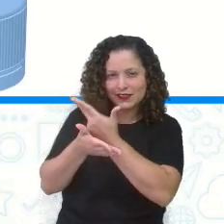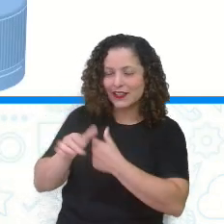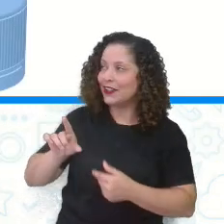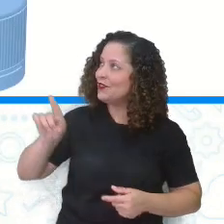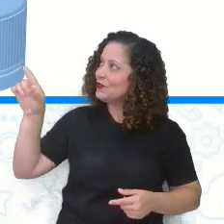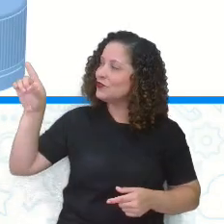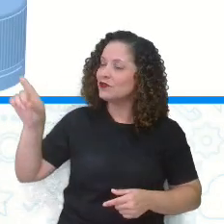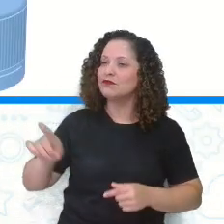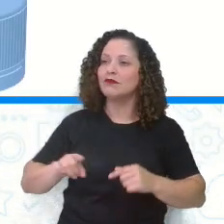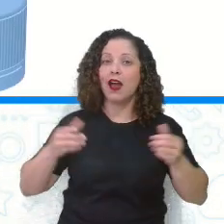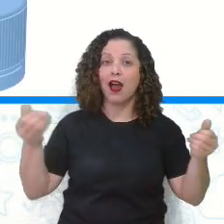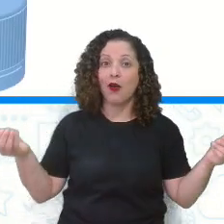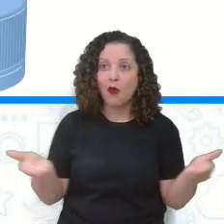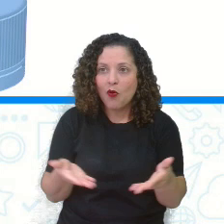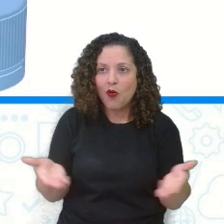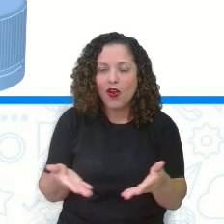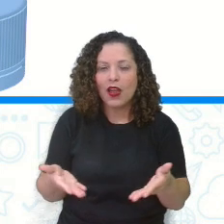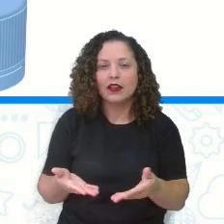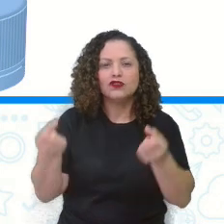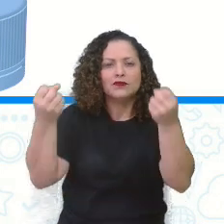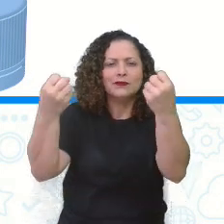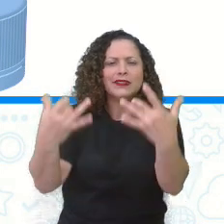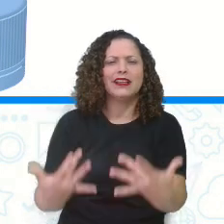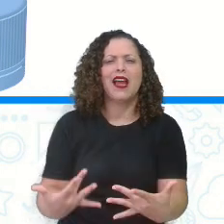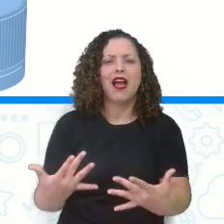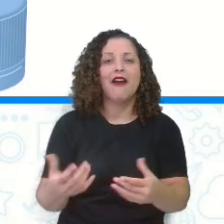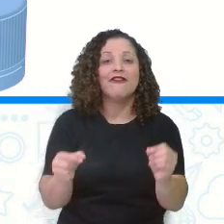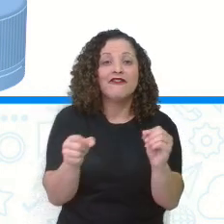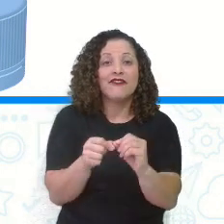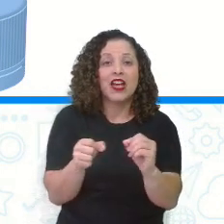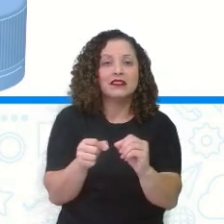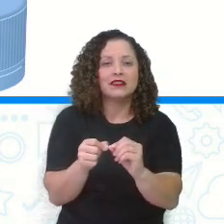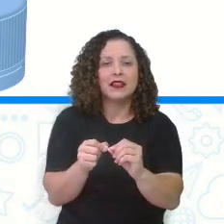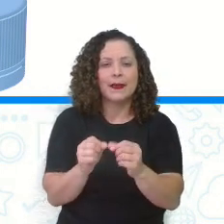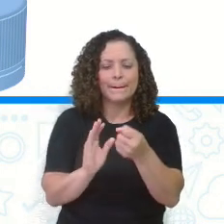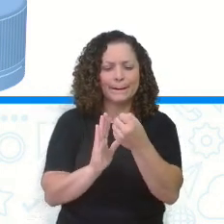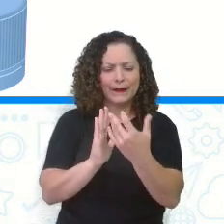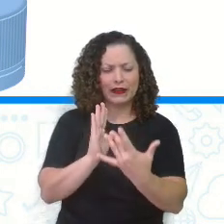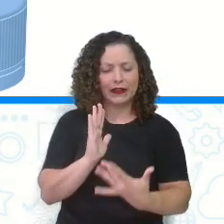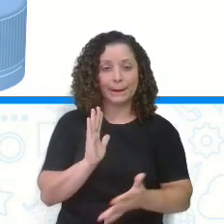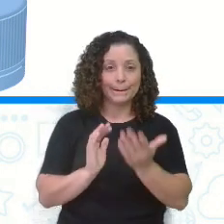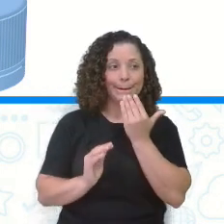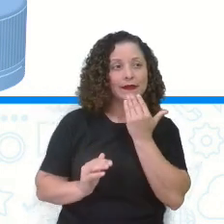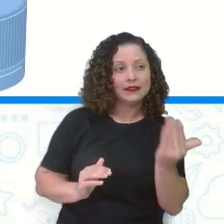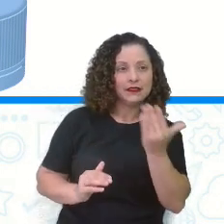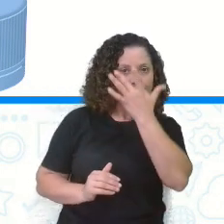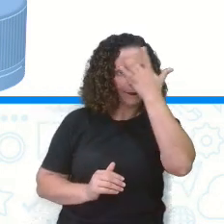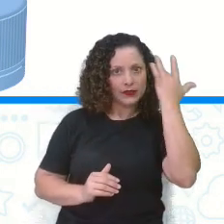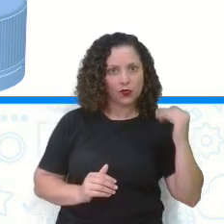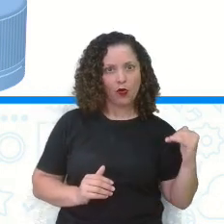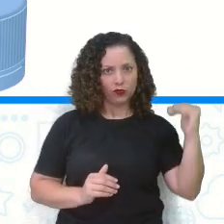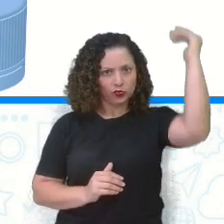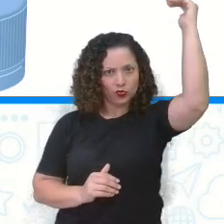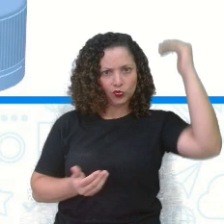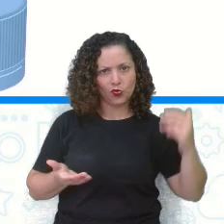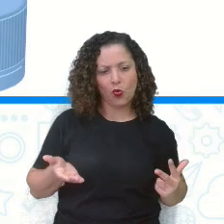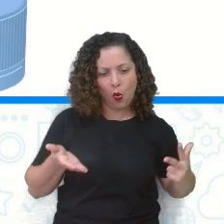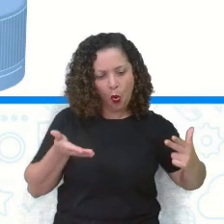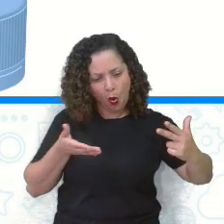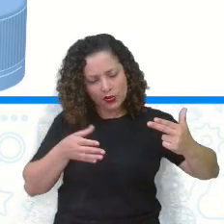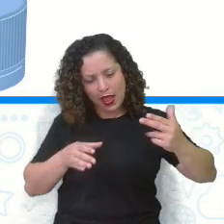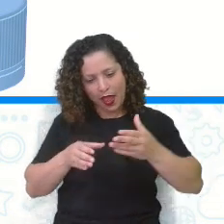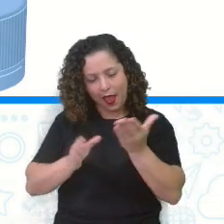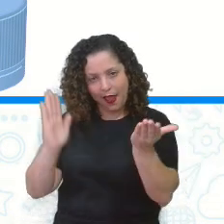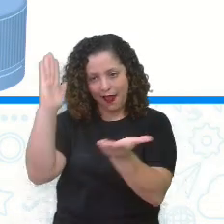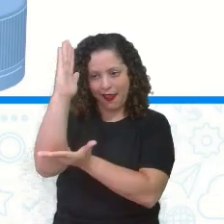como fazer. Peça para um adulto cortar a parte de cima da garrafa e fazer um furo no meio da